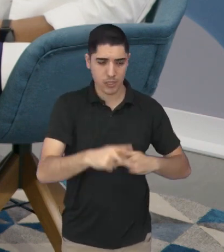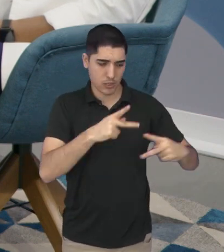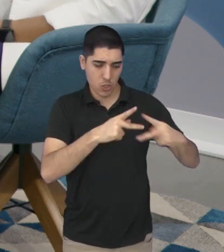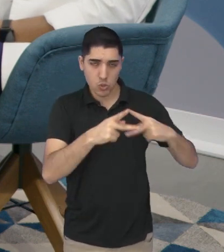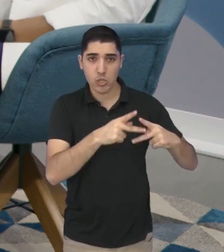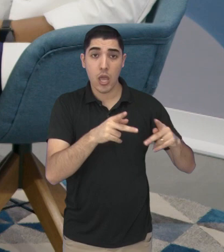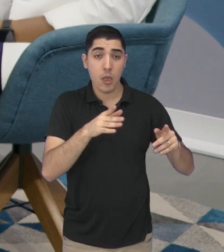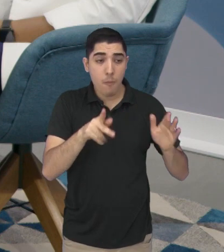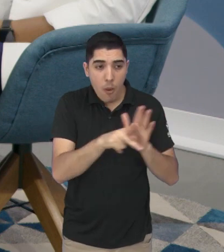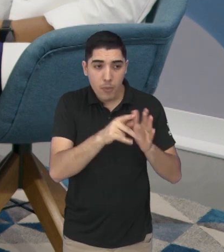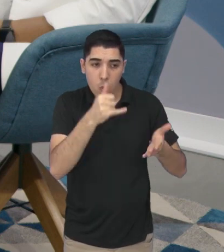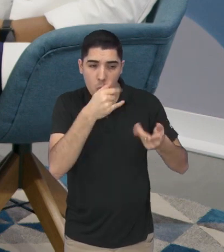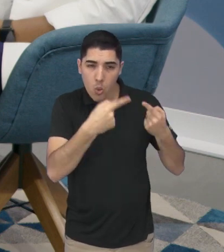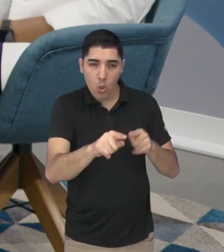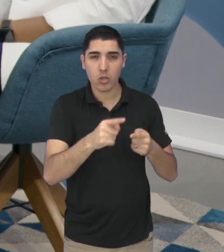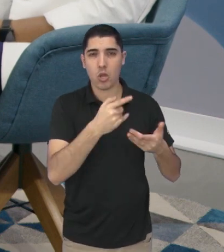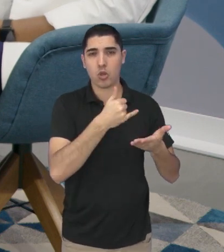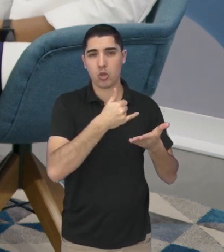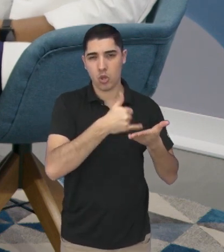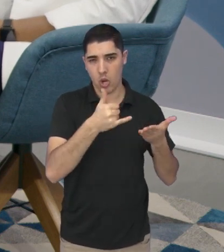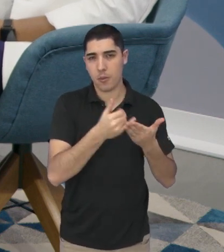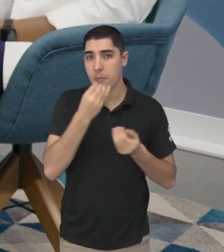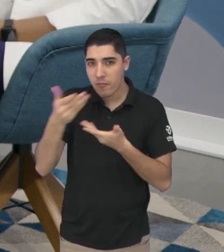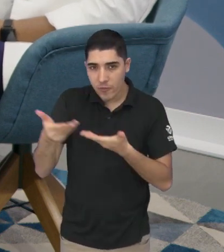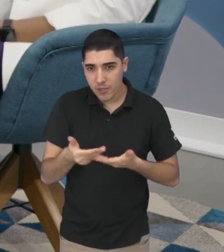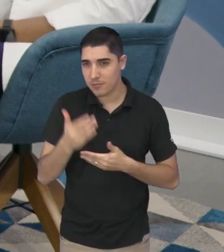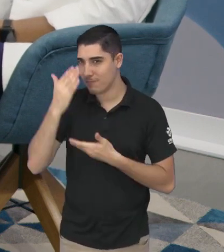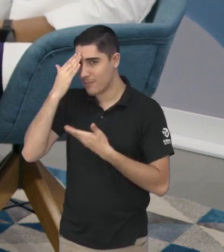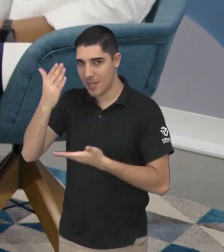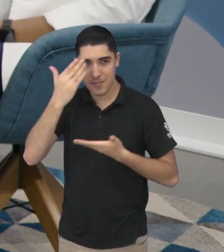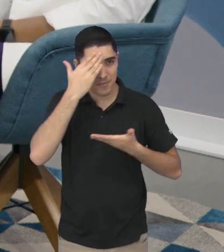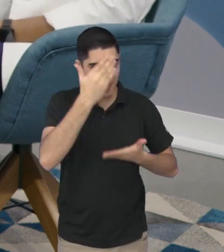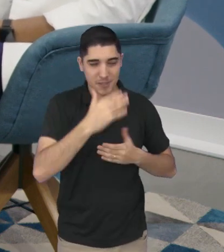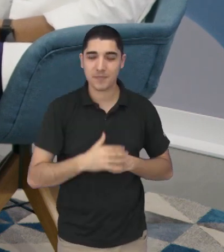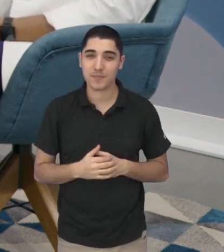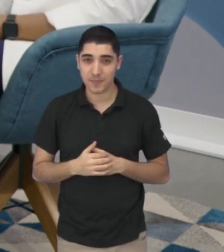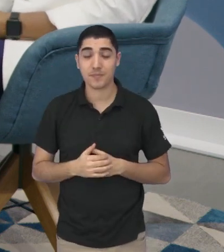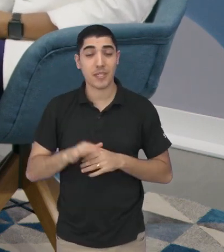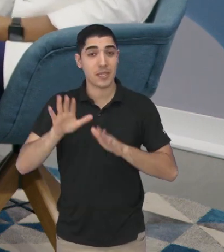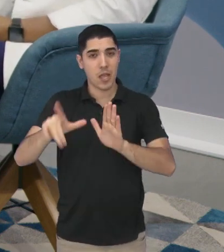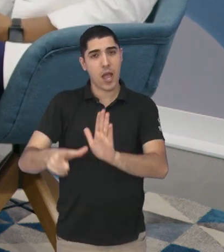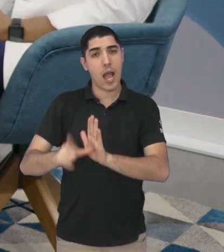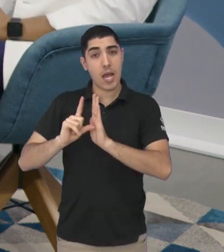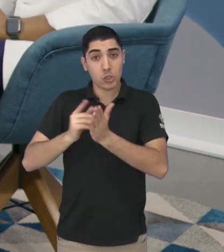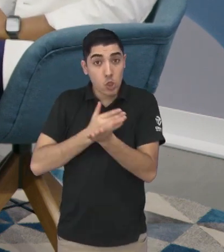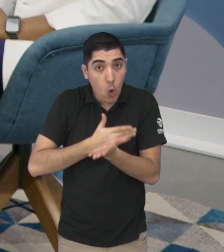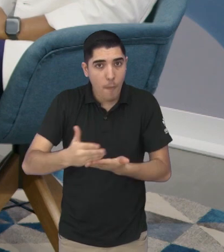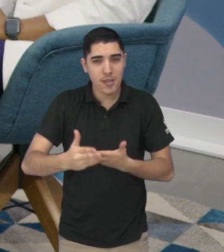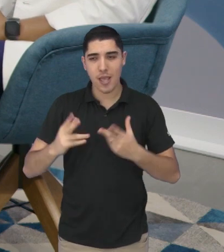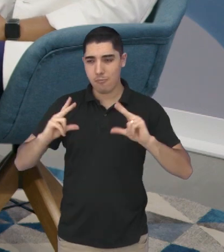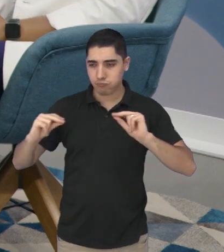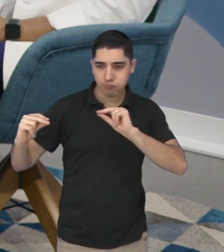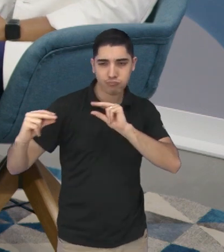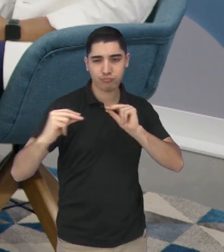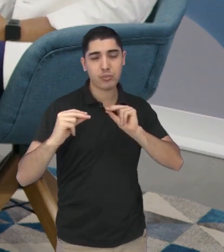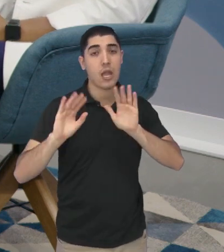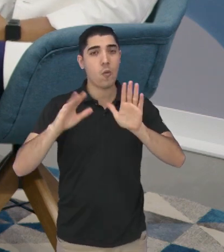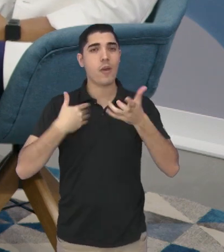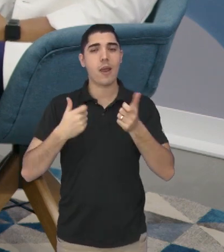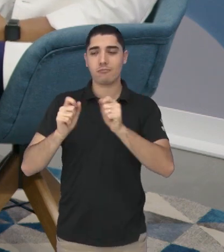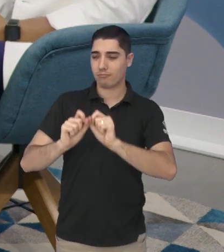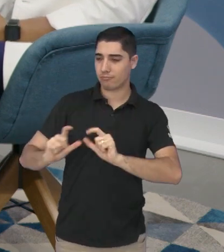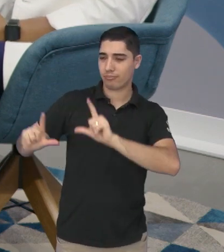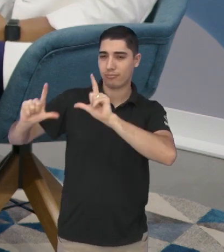dos Campos. Sejam muito bem-vindas. Obrigada pela presença de vocês. Bom, antes da gente começar esse diálogo, eu quero exibir